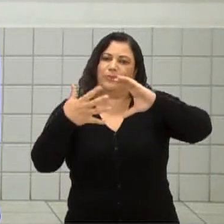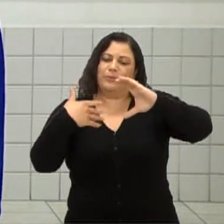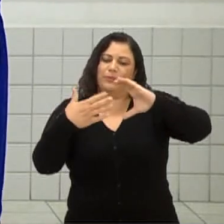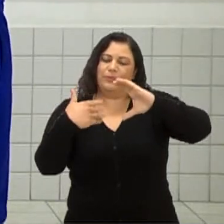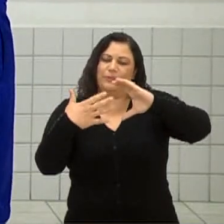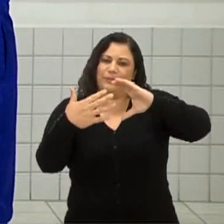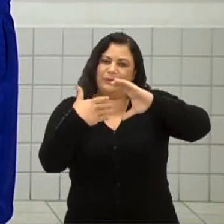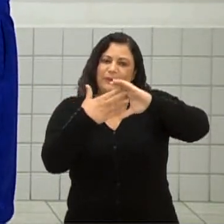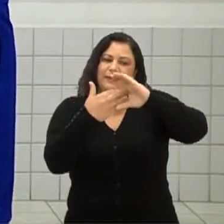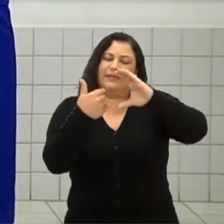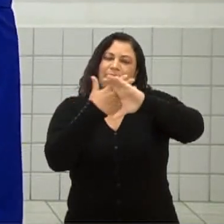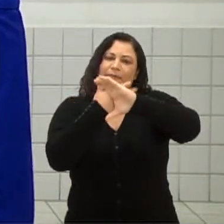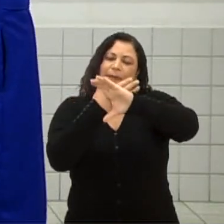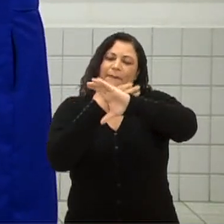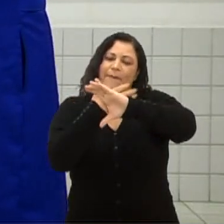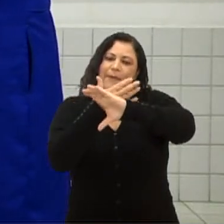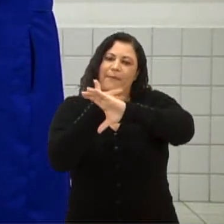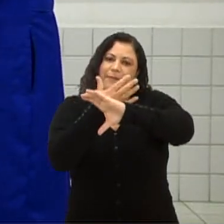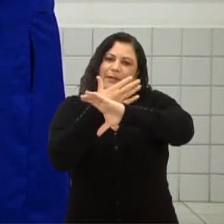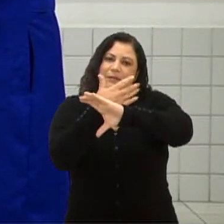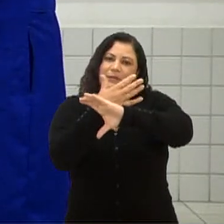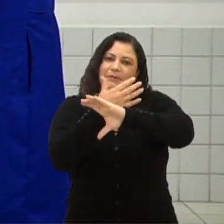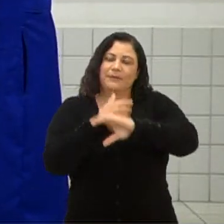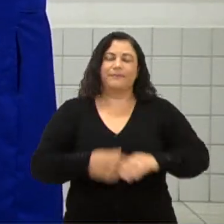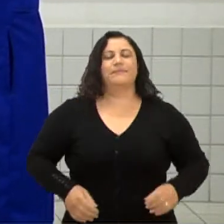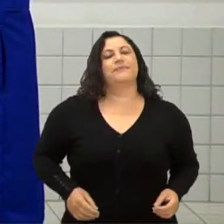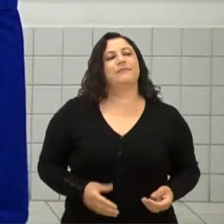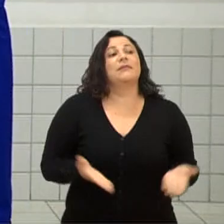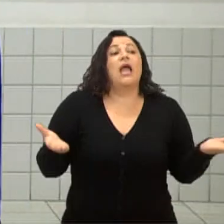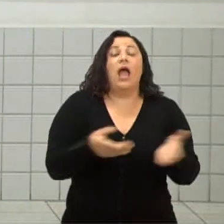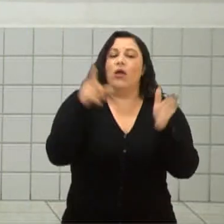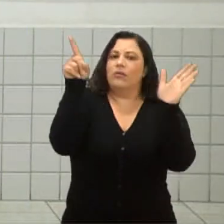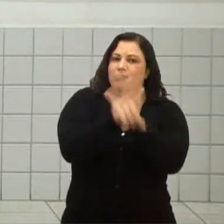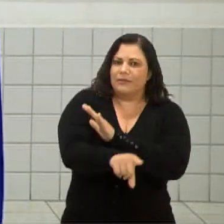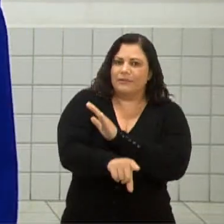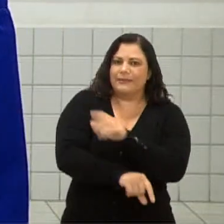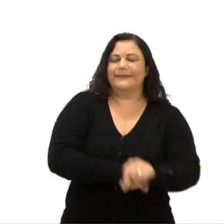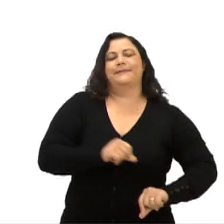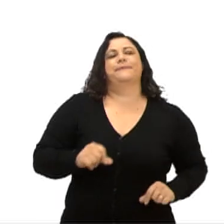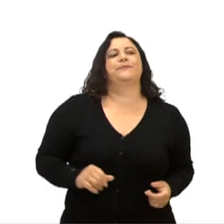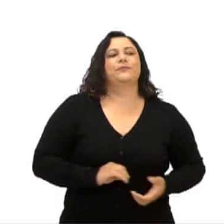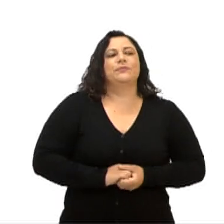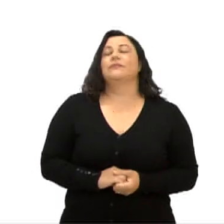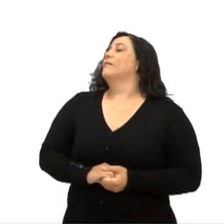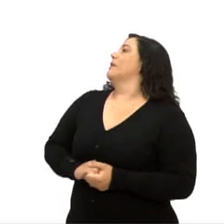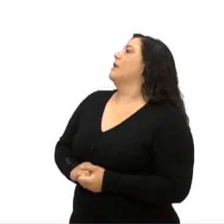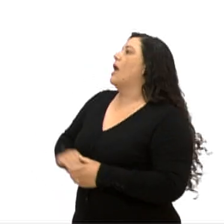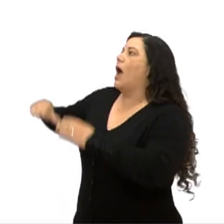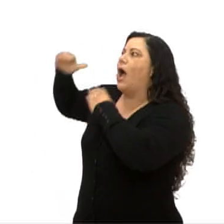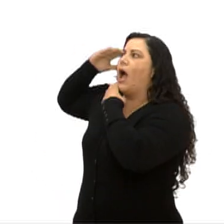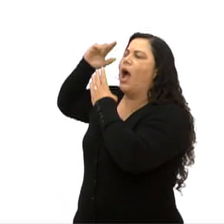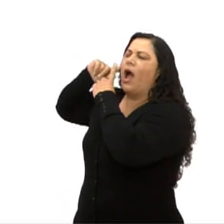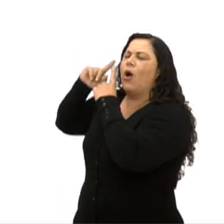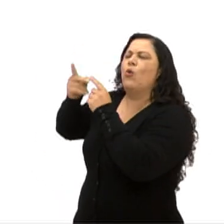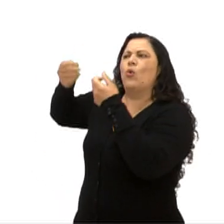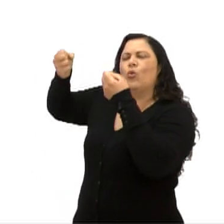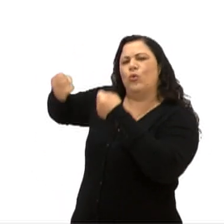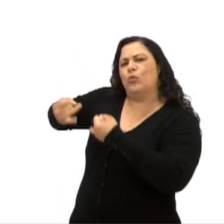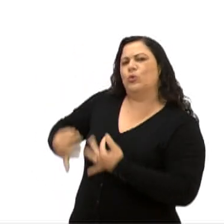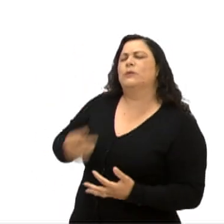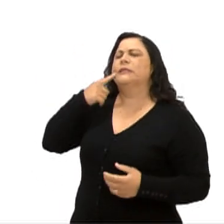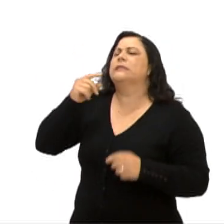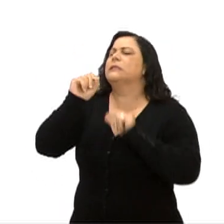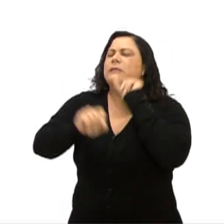ver. Vamos adiante? Vamos lá. Mais um quiz? Com certeza. Então, vamos lá. A orelha média é composta por